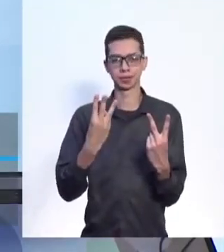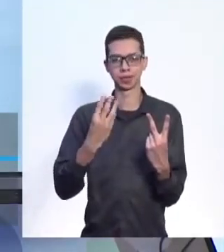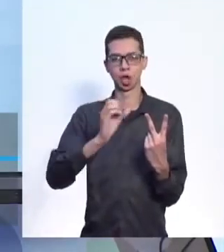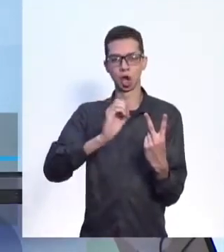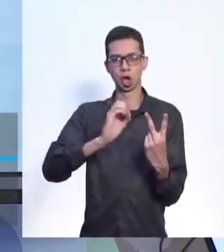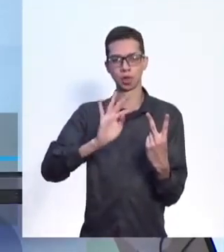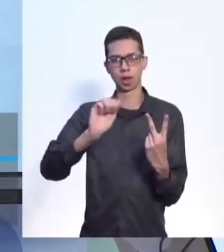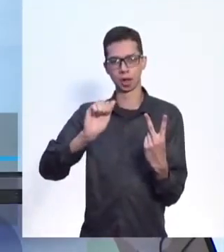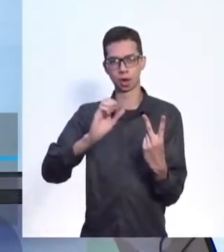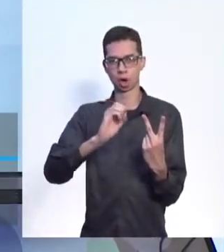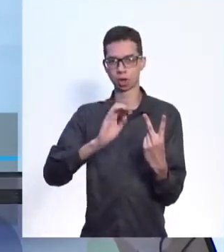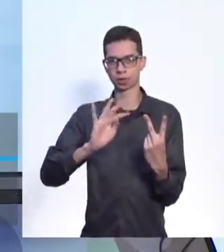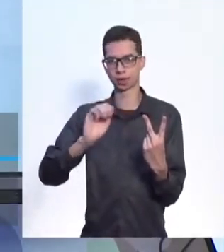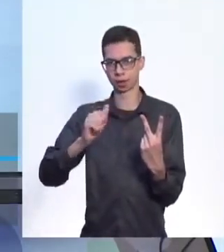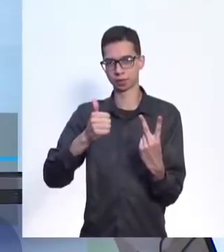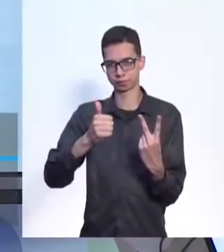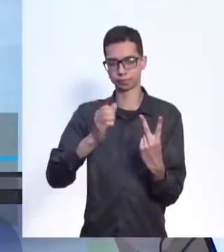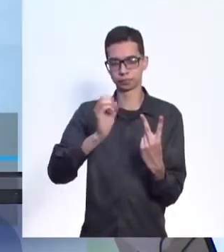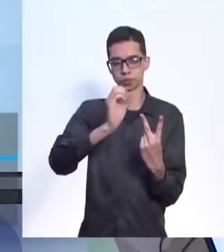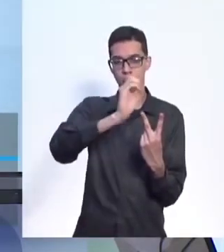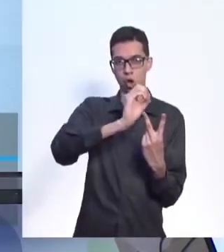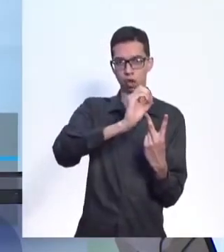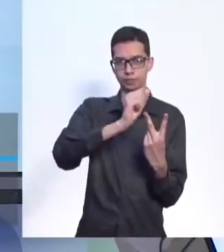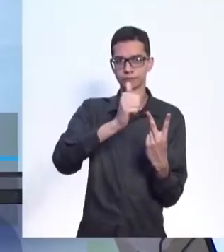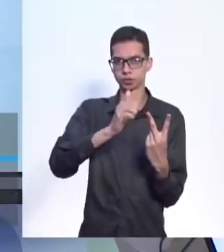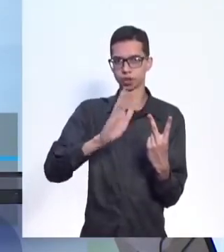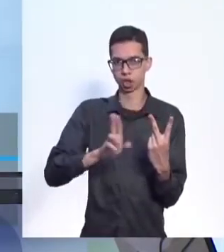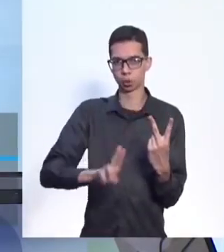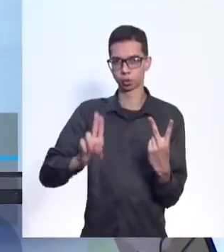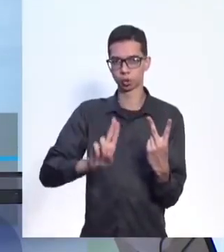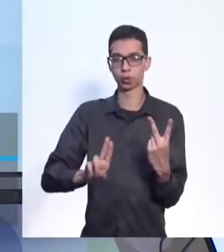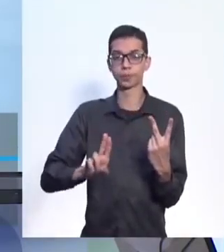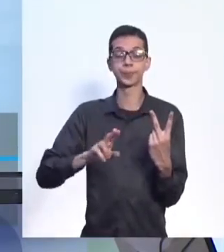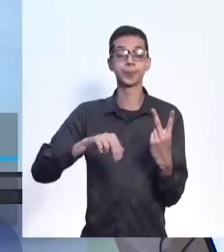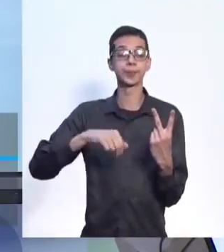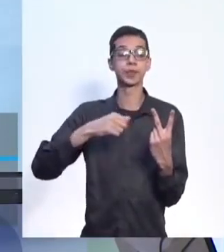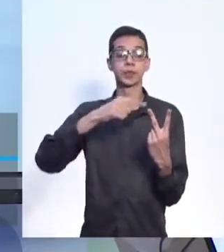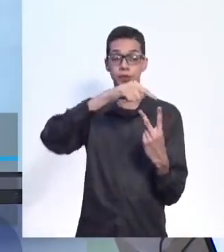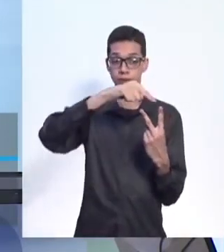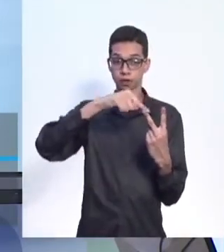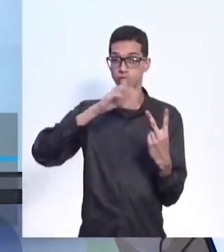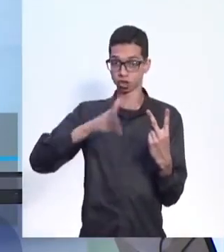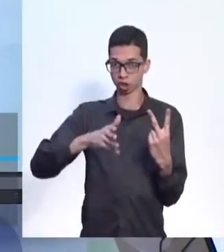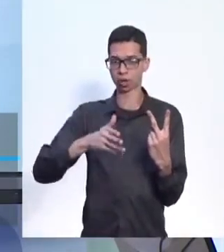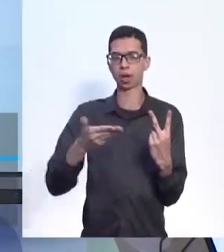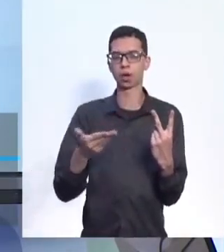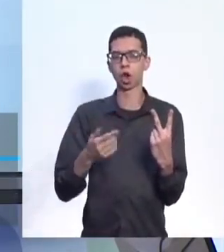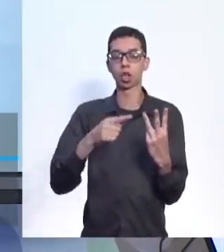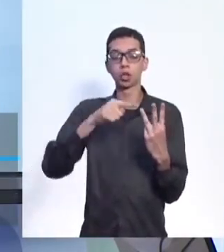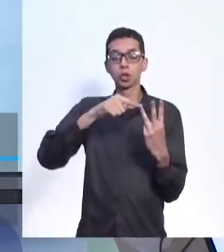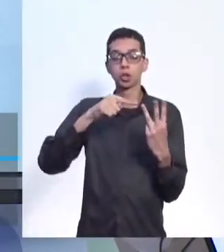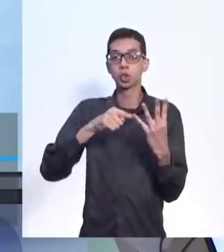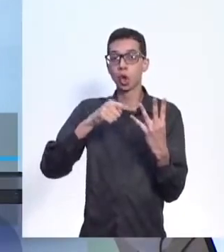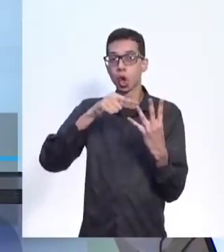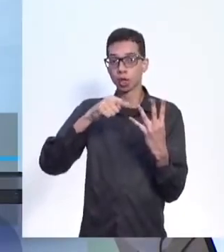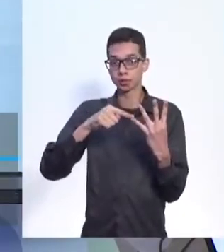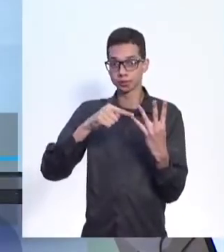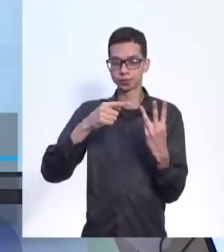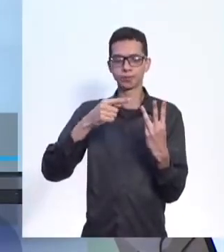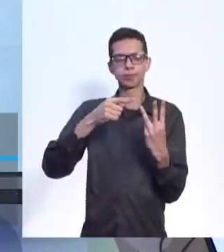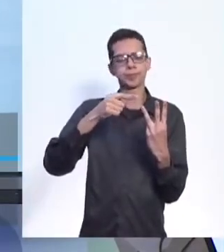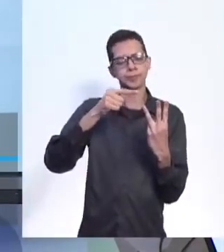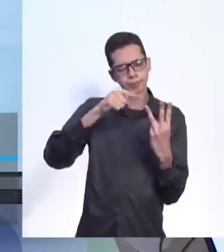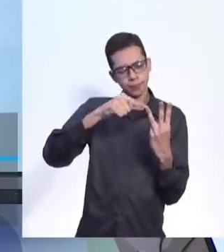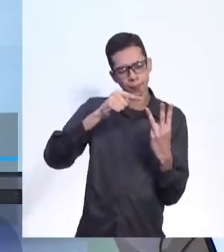3 na segunda posição. Já usei 2, a primeira e a segunda posição. Agora, vão sobrar 2 opções de